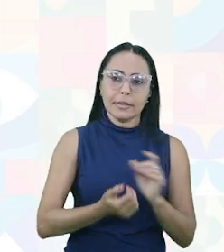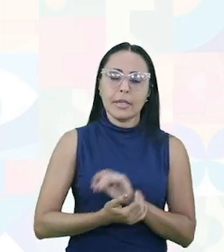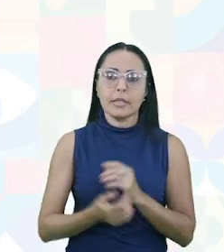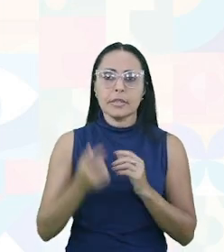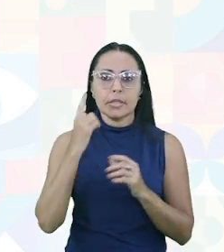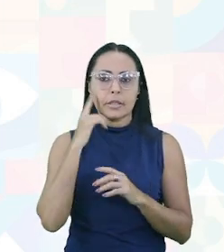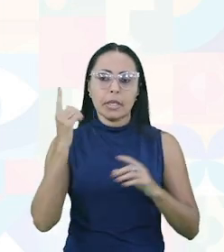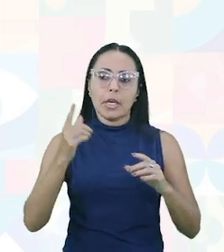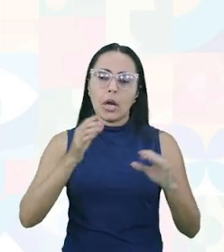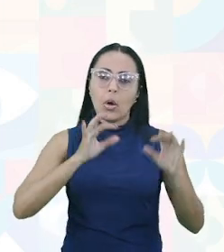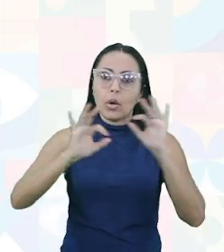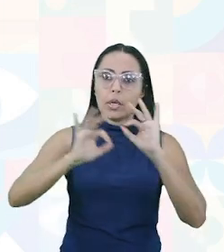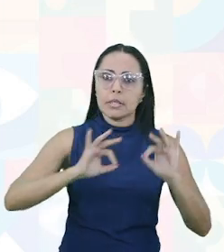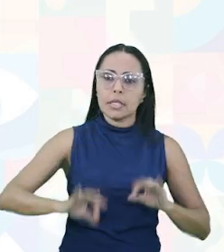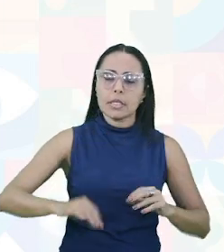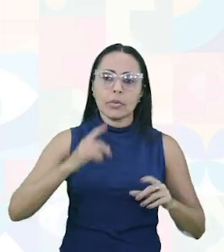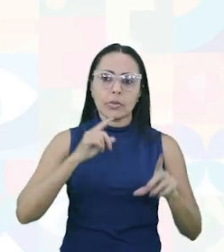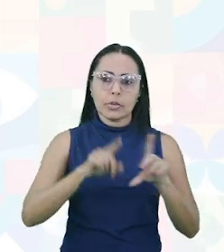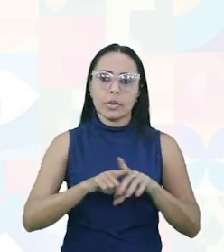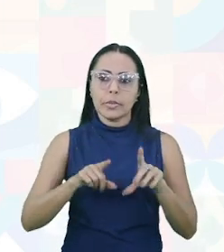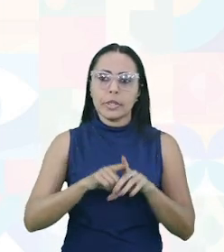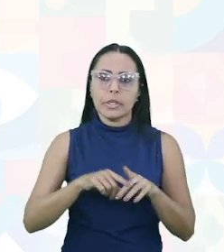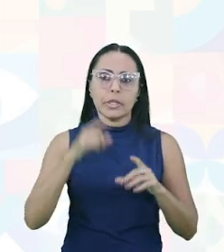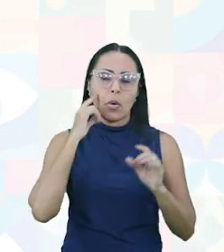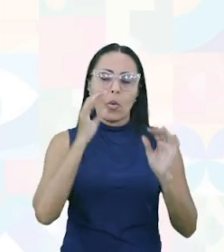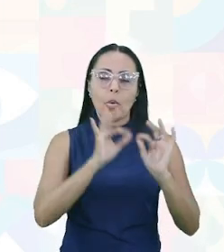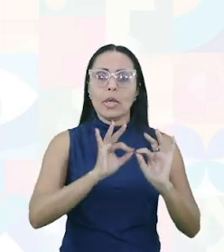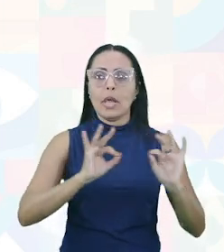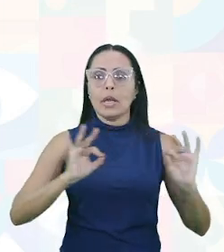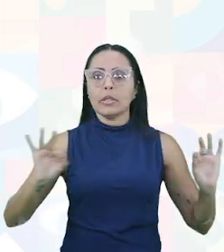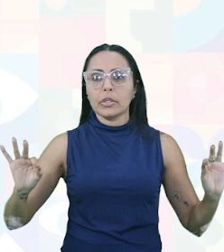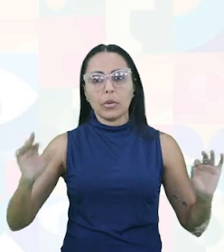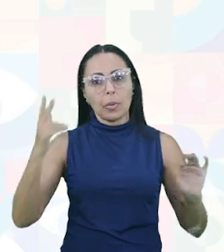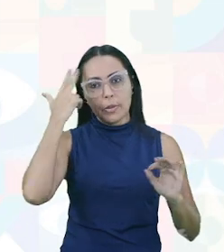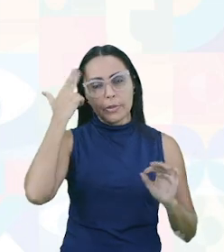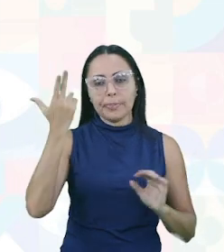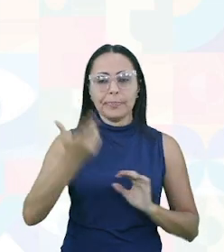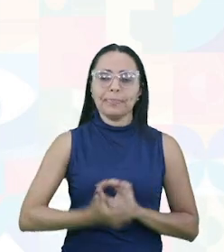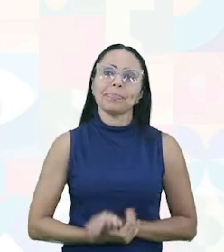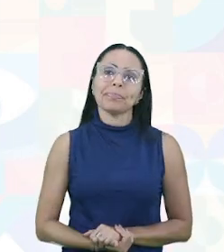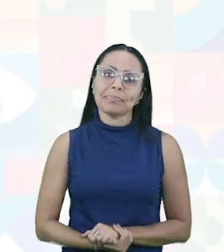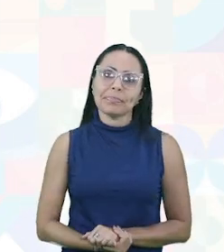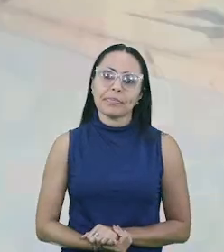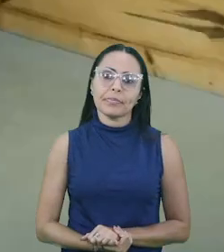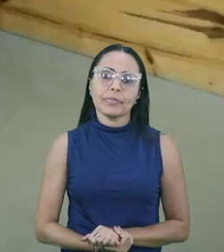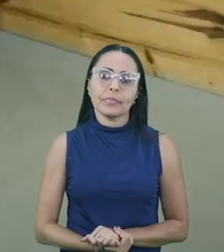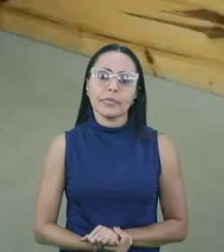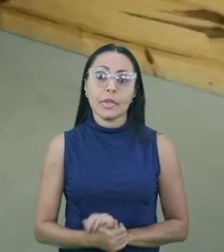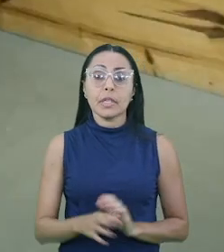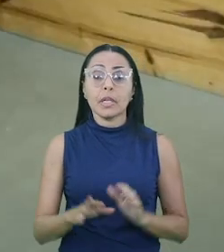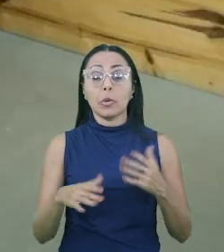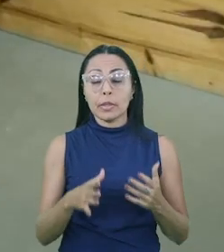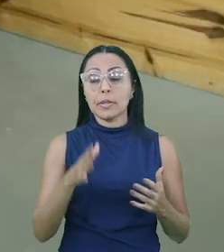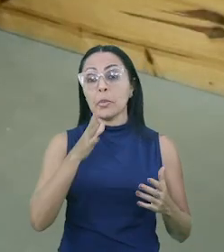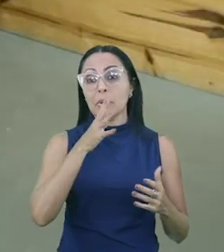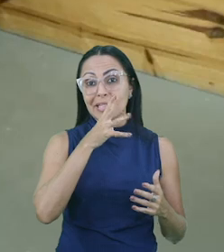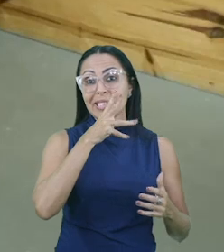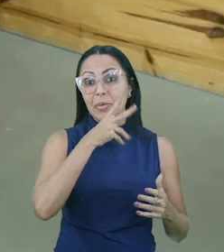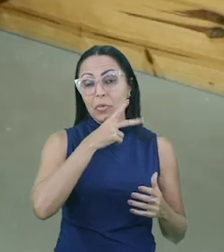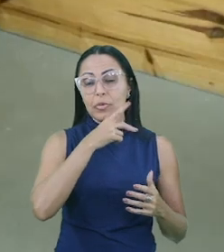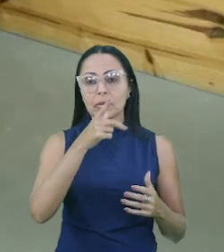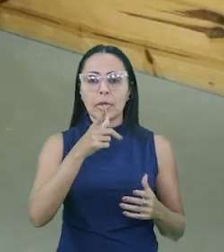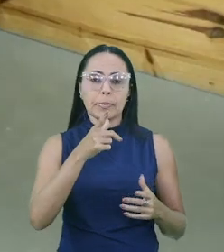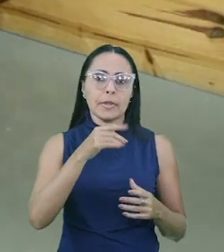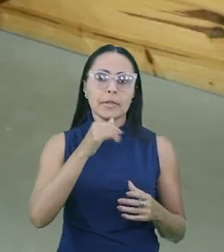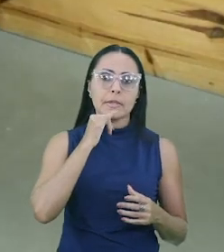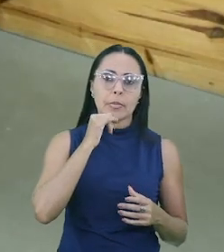são voltados para produção em larga escala, geralmente. Uhum. Até porque demoraria muito, né? Você fazer, por exemplo,